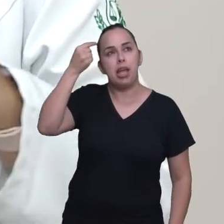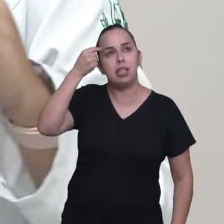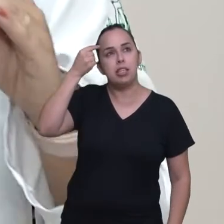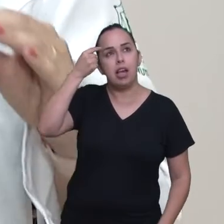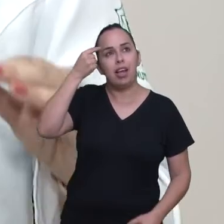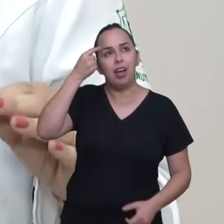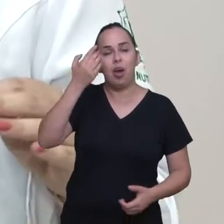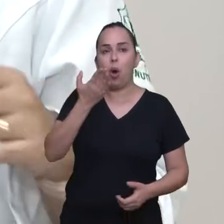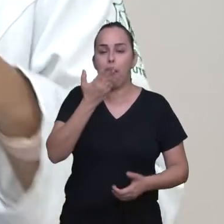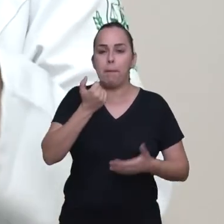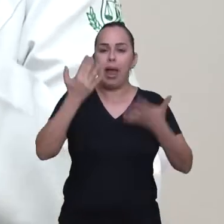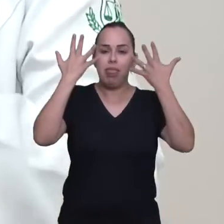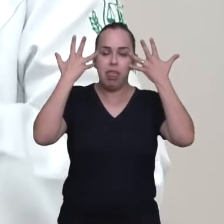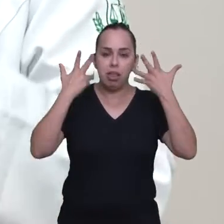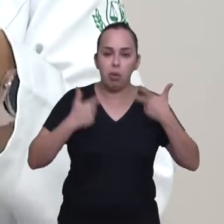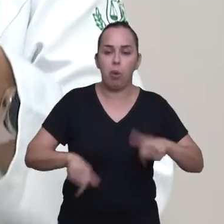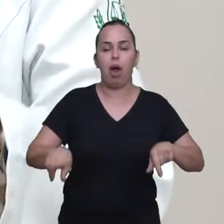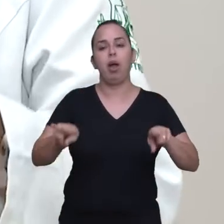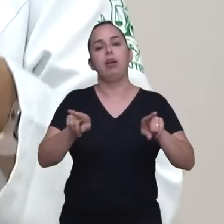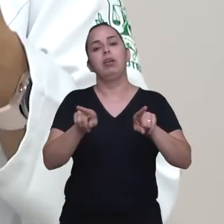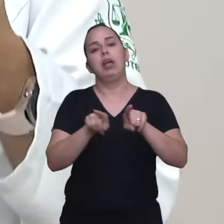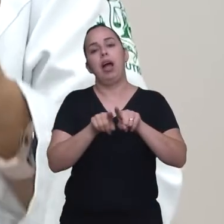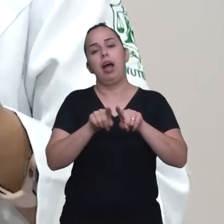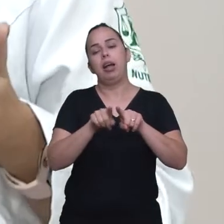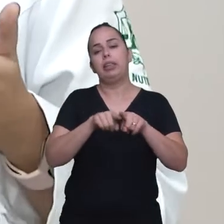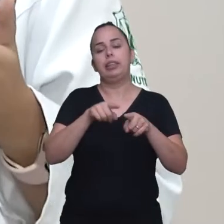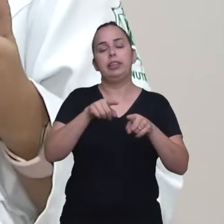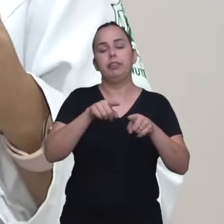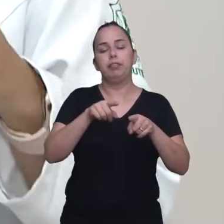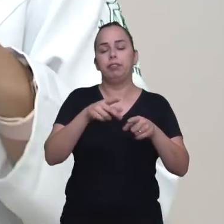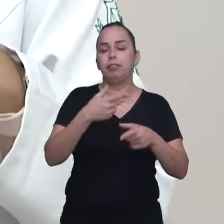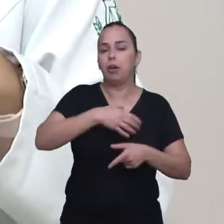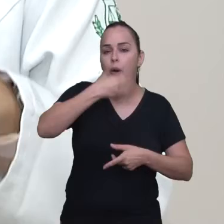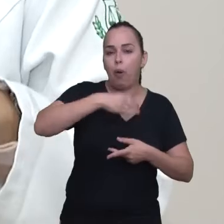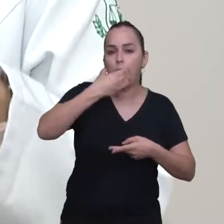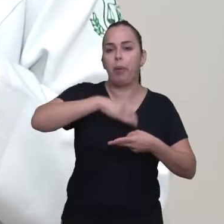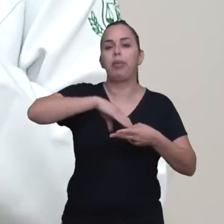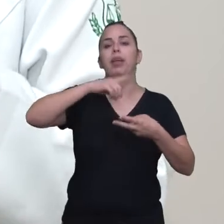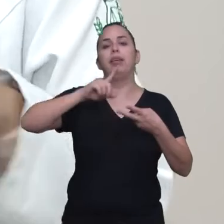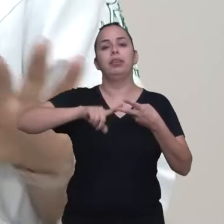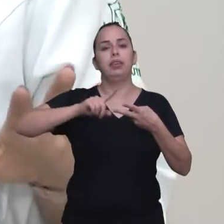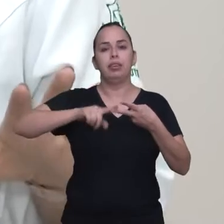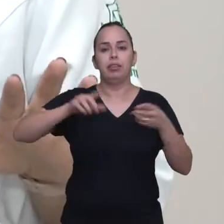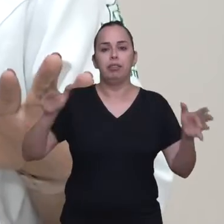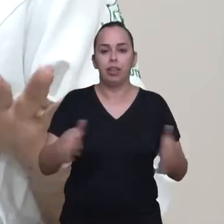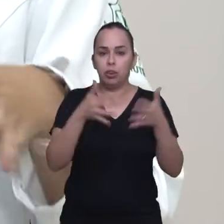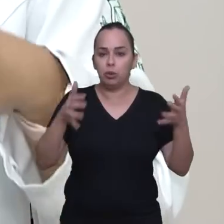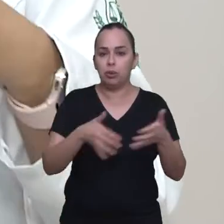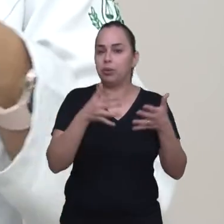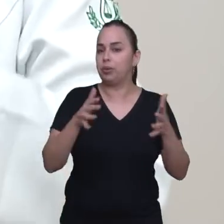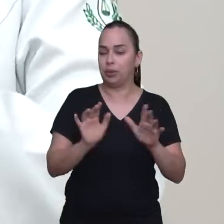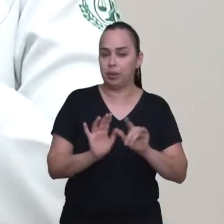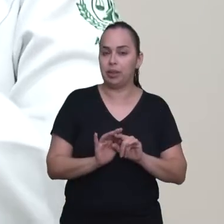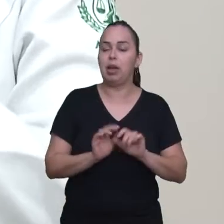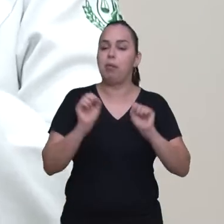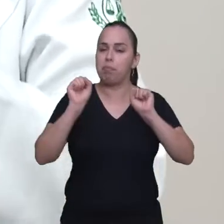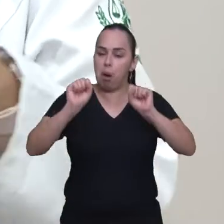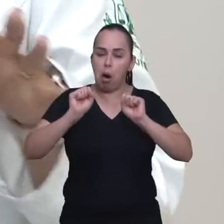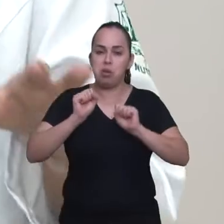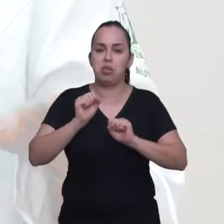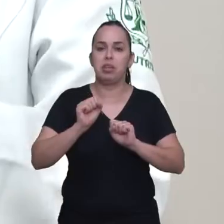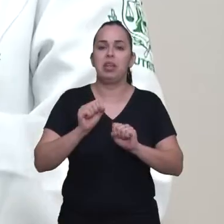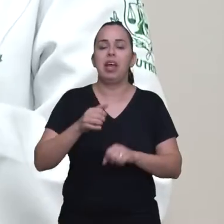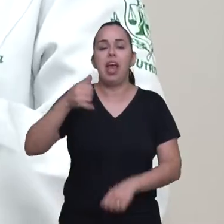tudo que for natural. Então, fruta, verdura, legumes, esses alimentos não tem erro. Os pais podem tentar introduzir